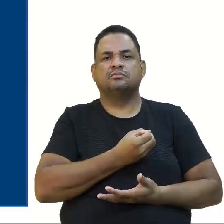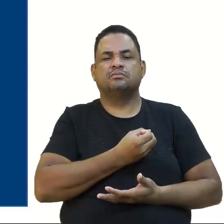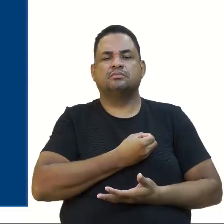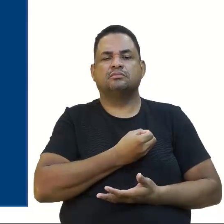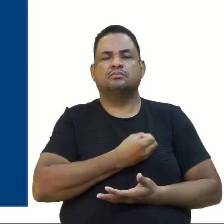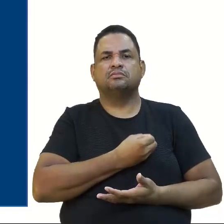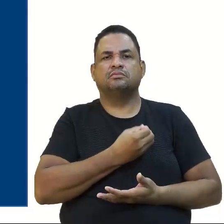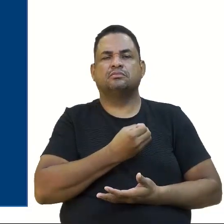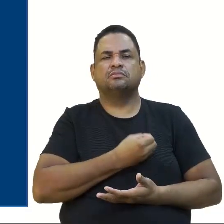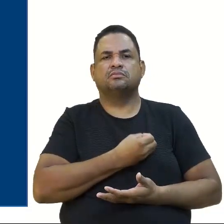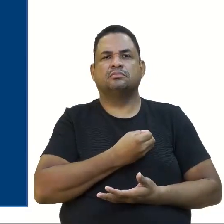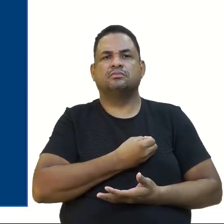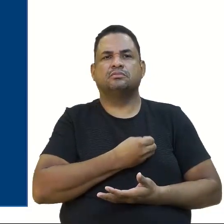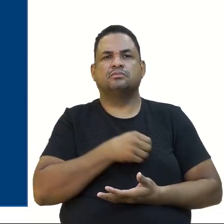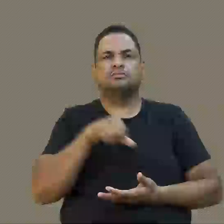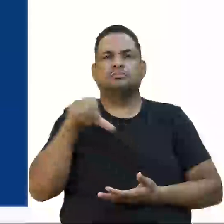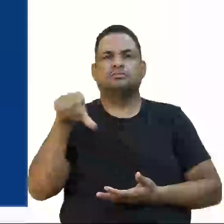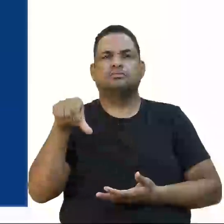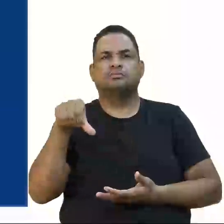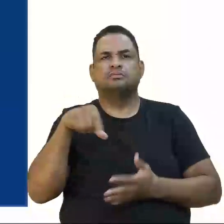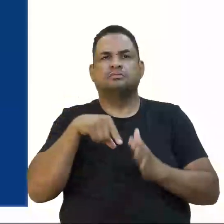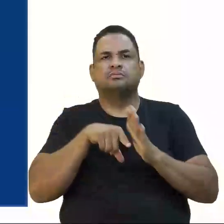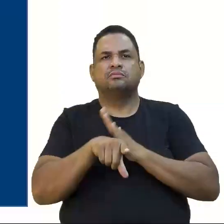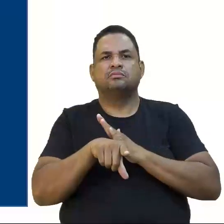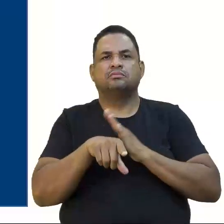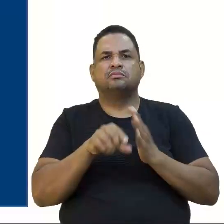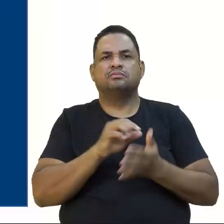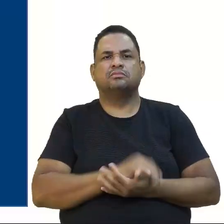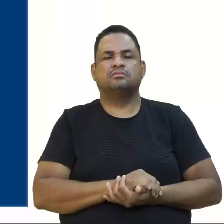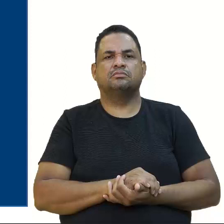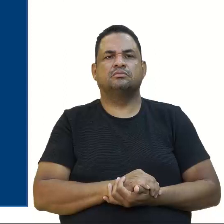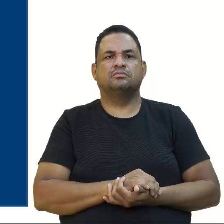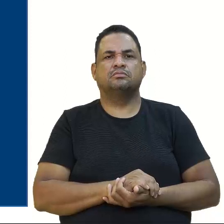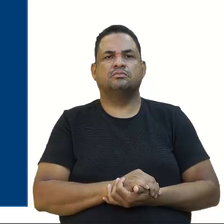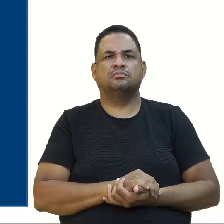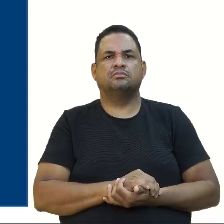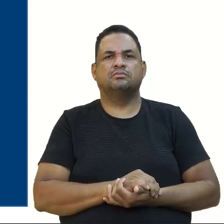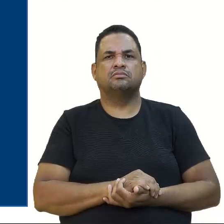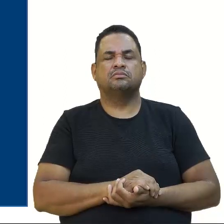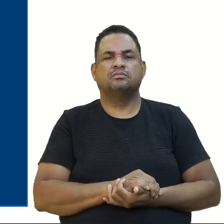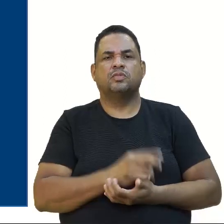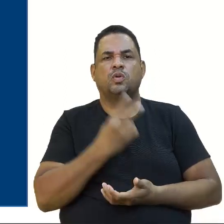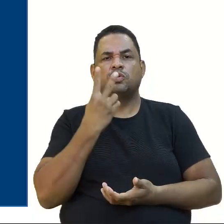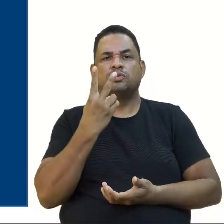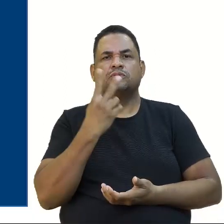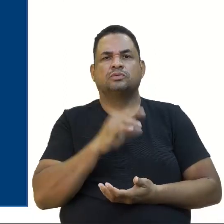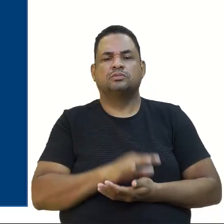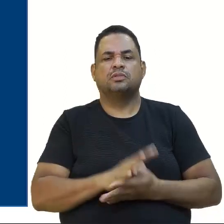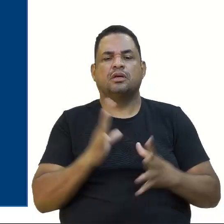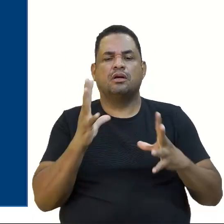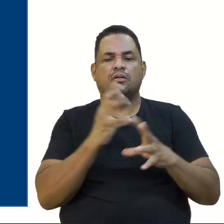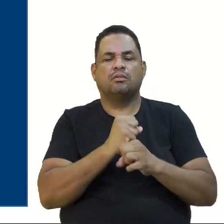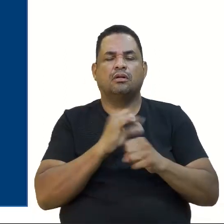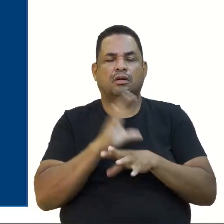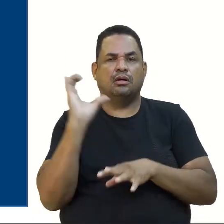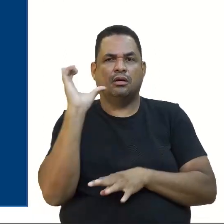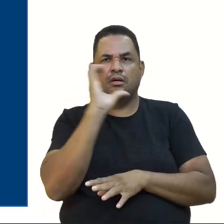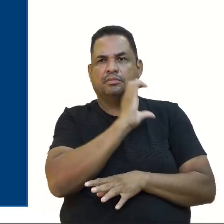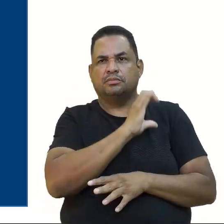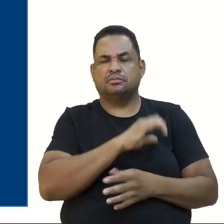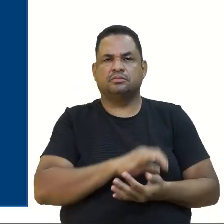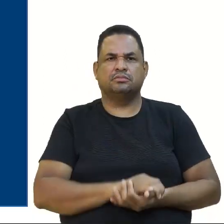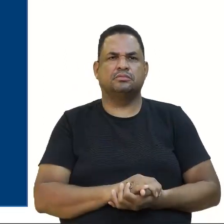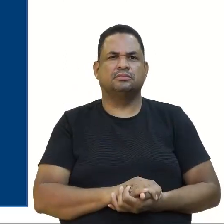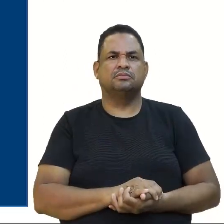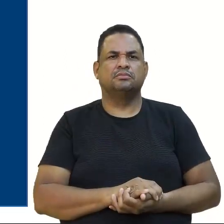lá. 2, vai. 2, né? Não surgiu aqui a resposta, mas a gente marca, certo? Isso, vamos resolver lá rapidinho para eles? Vamos à pergunta... Ah,